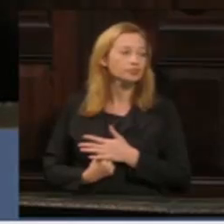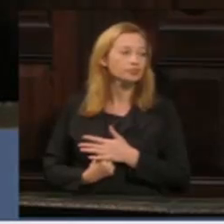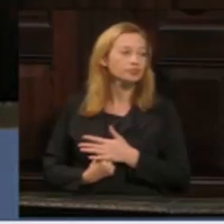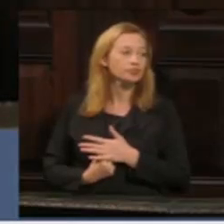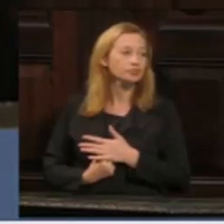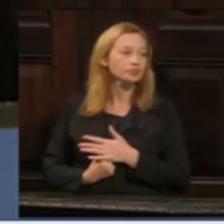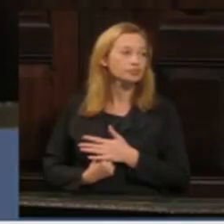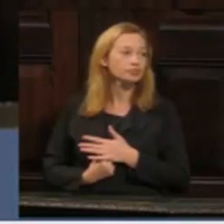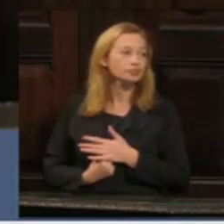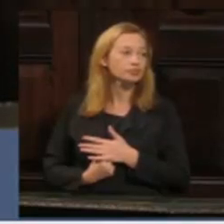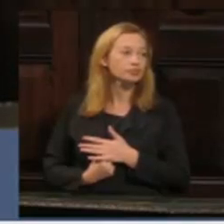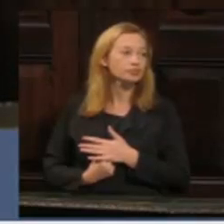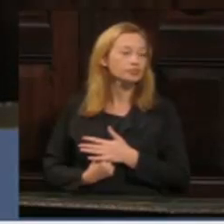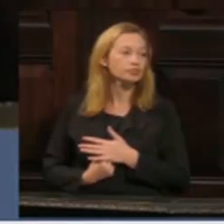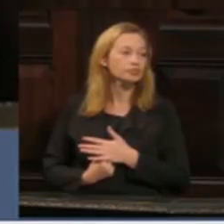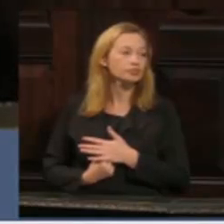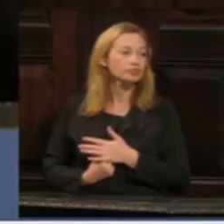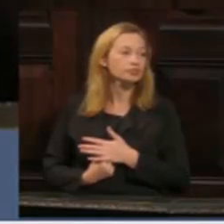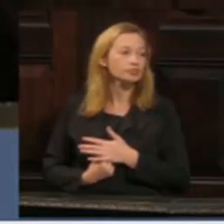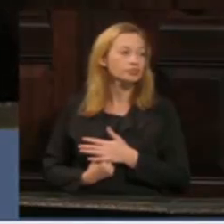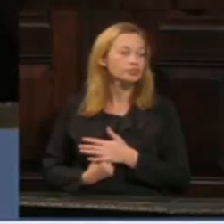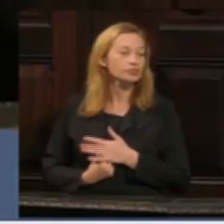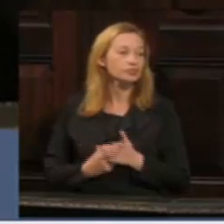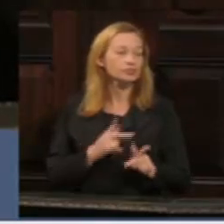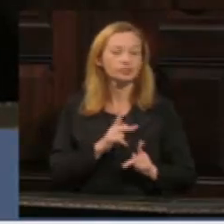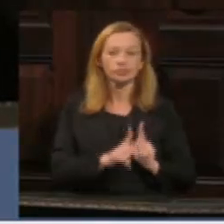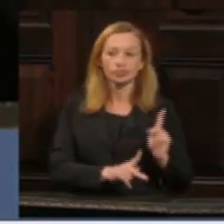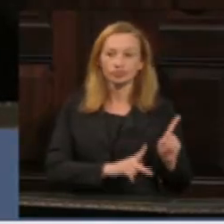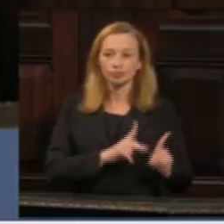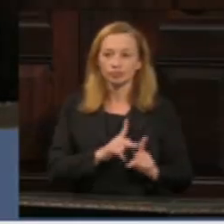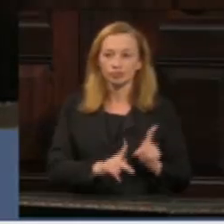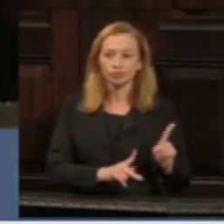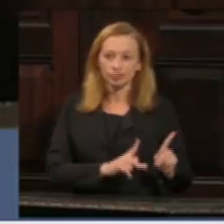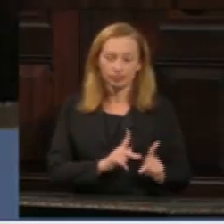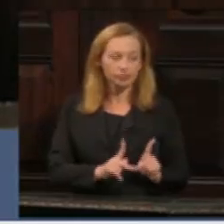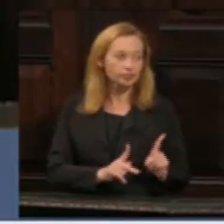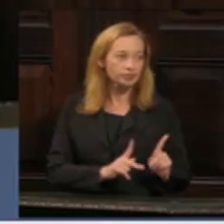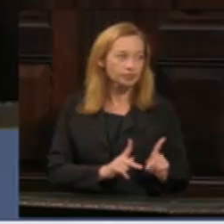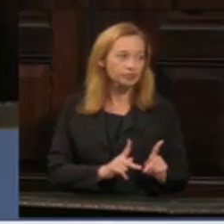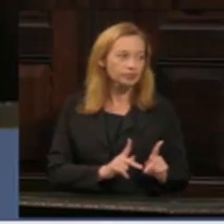intransigentemente o consumidor, não permitindo que seja